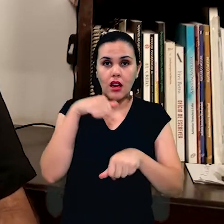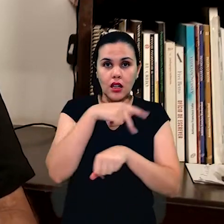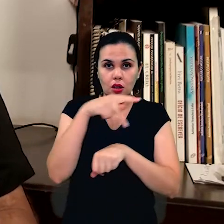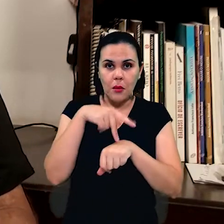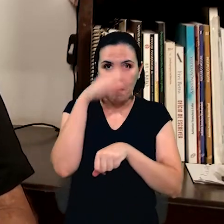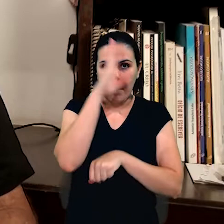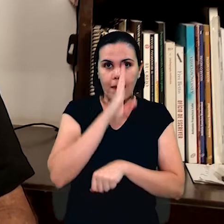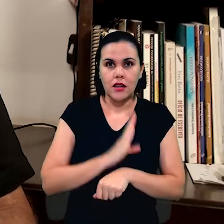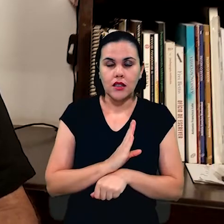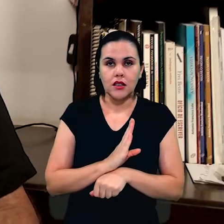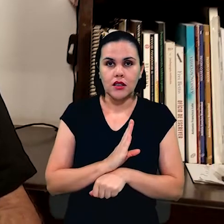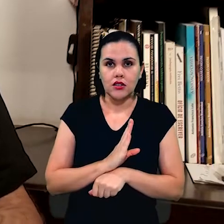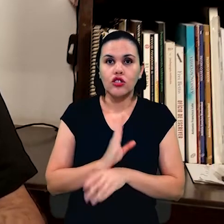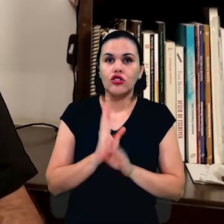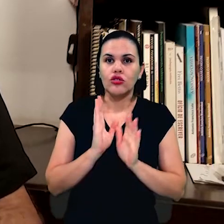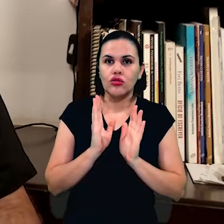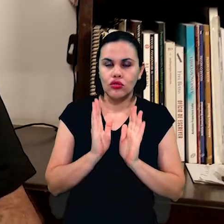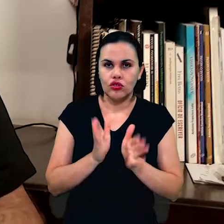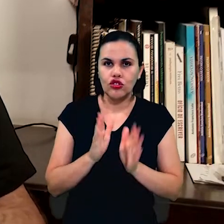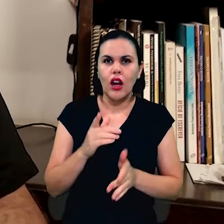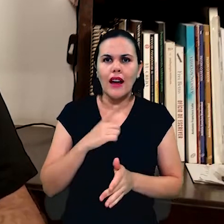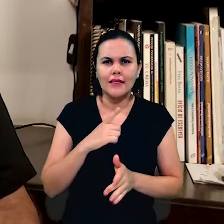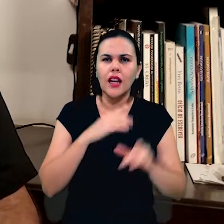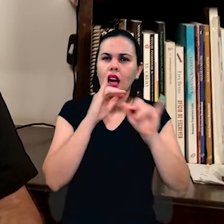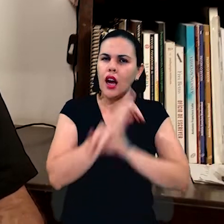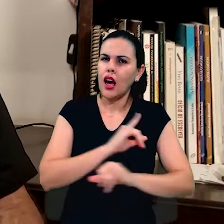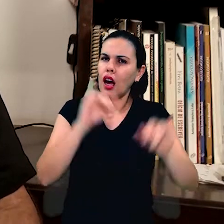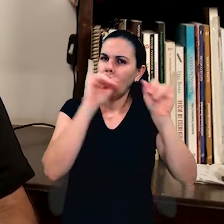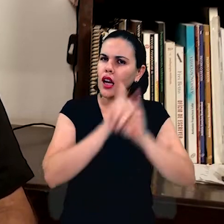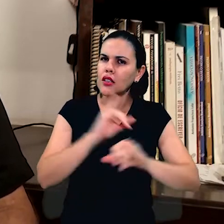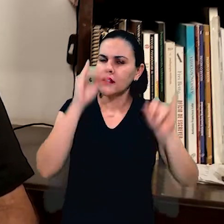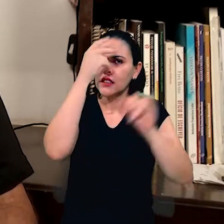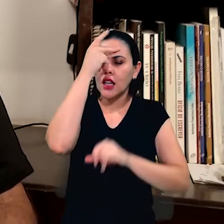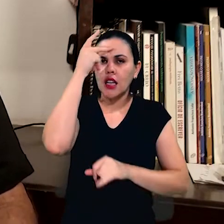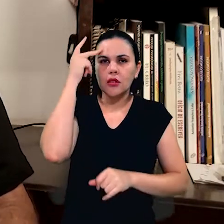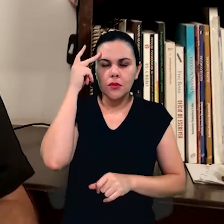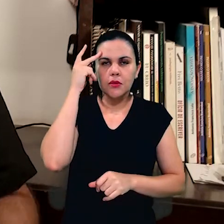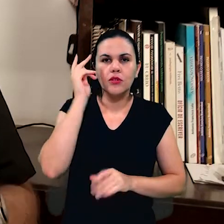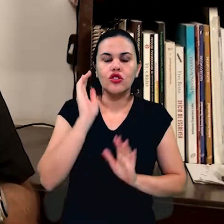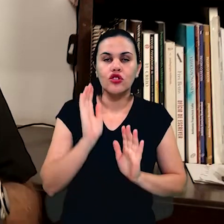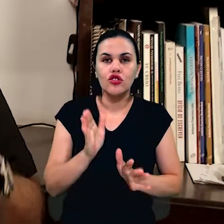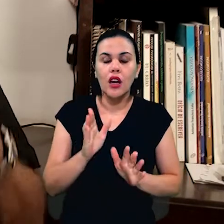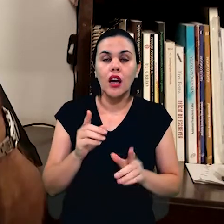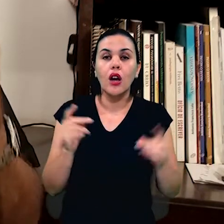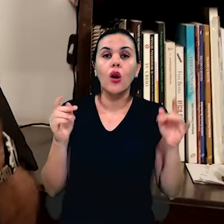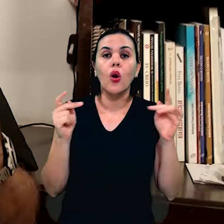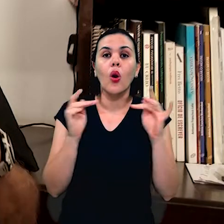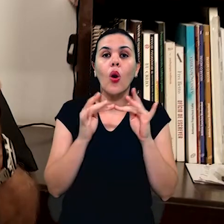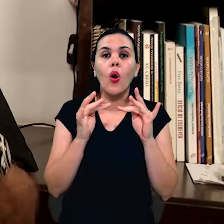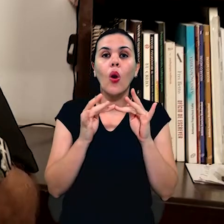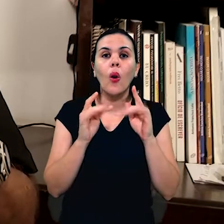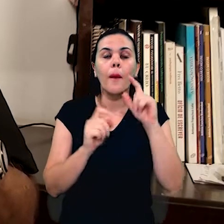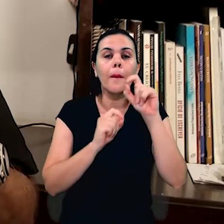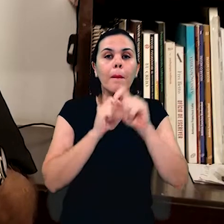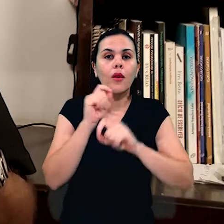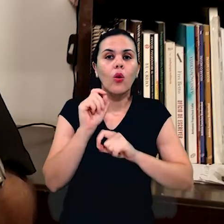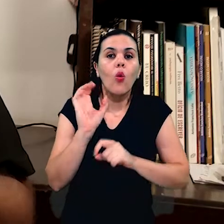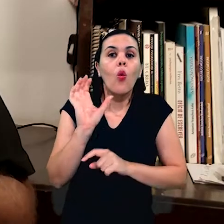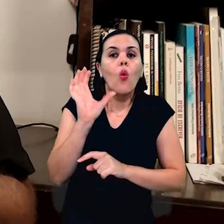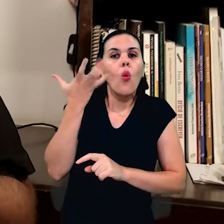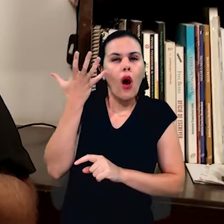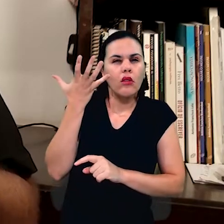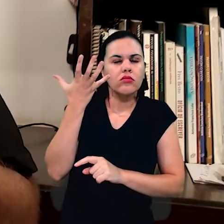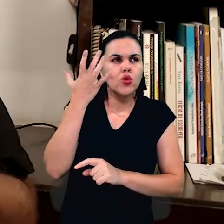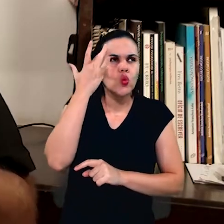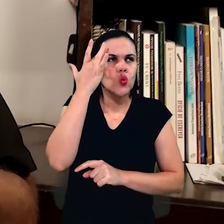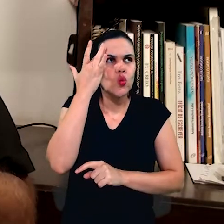Brasil, como já a gente tem noticiado e falado para as pessoas, ela está ligada a um acontecimento, não se